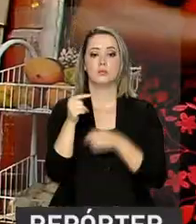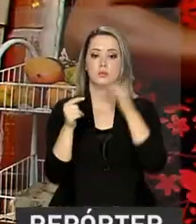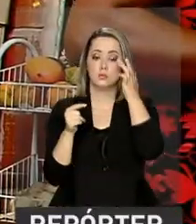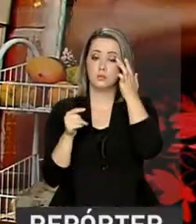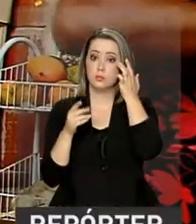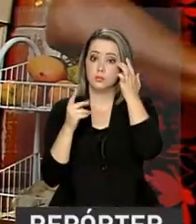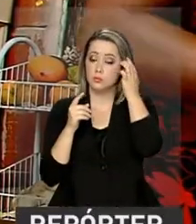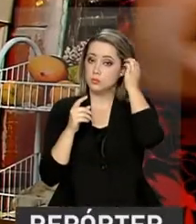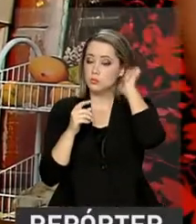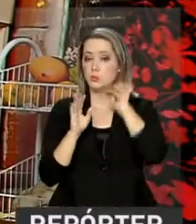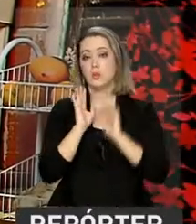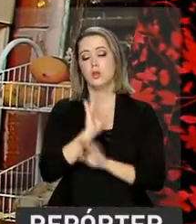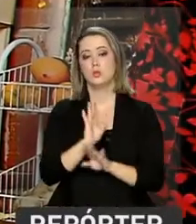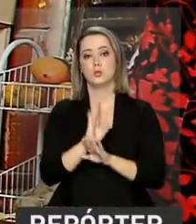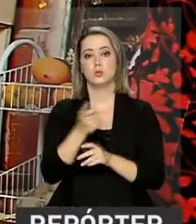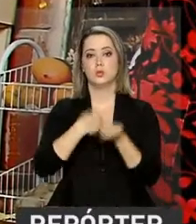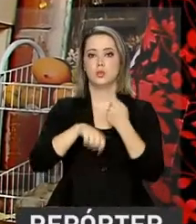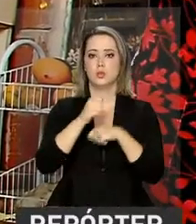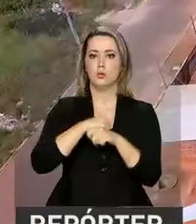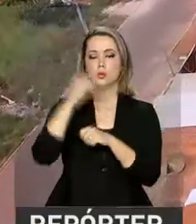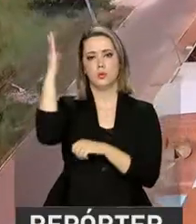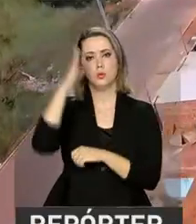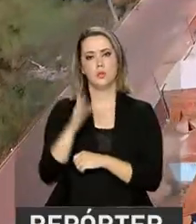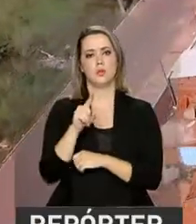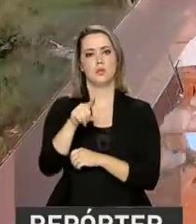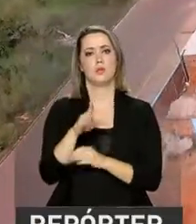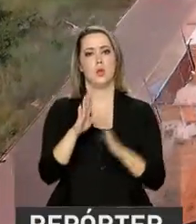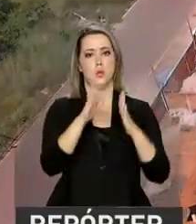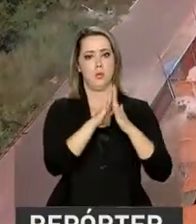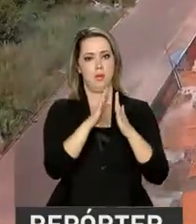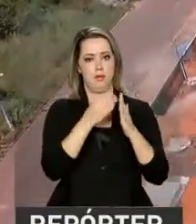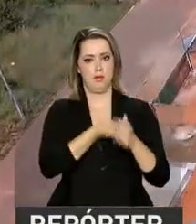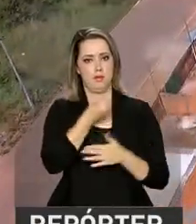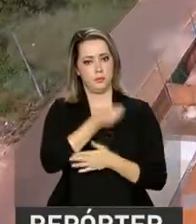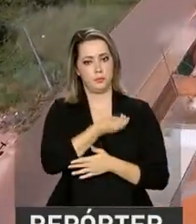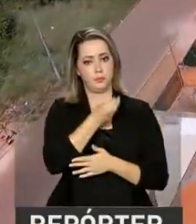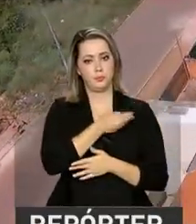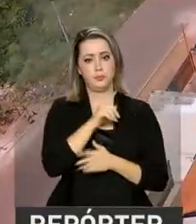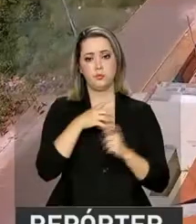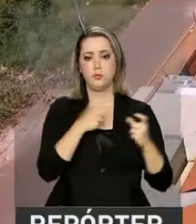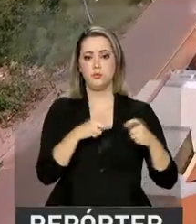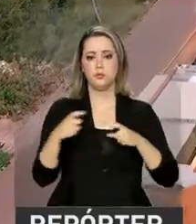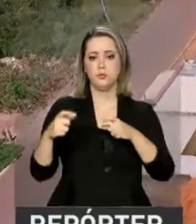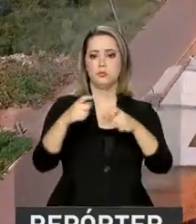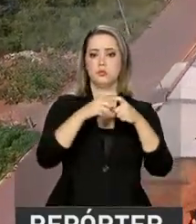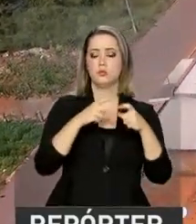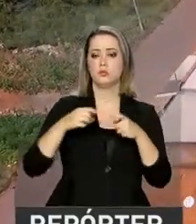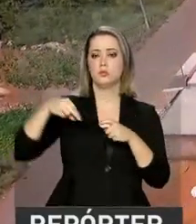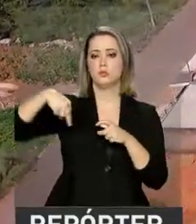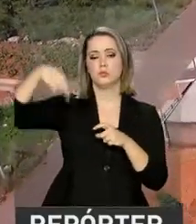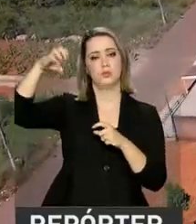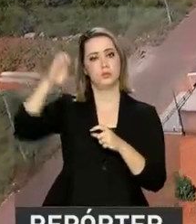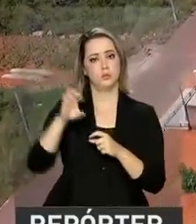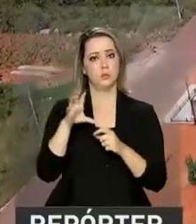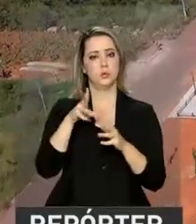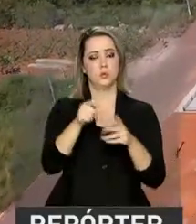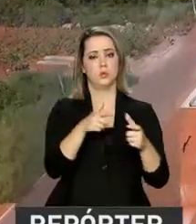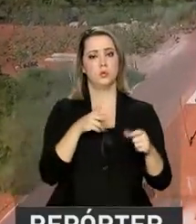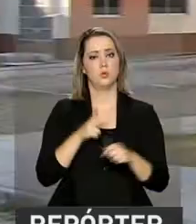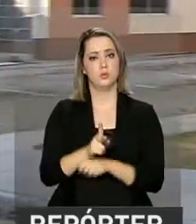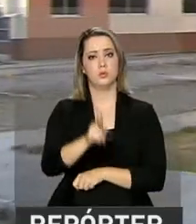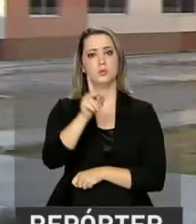patrocina a economia minha casa minha vida lá pelo nordeste tem sido a todo